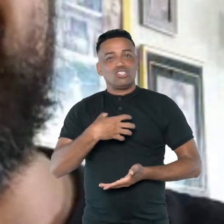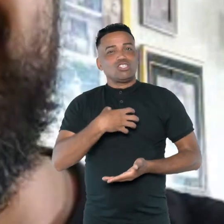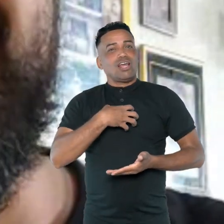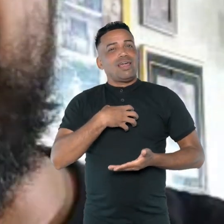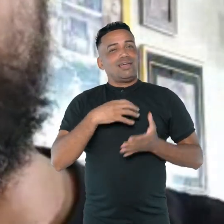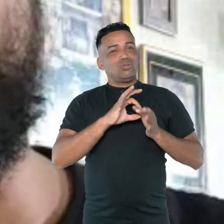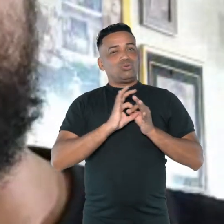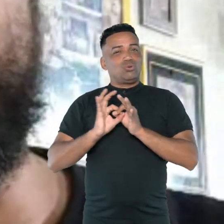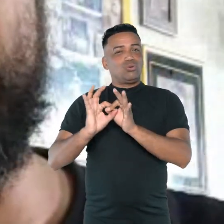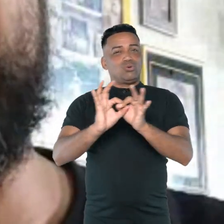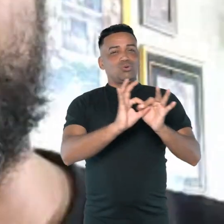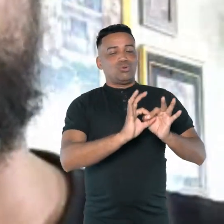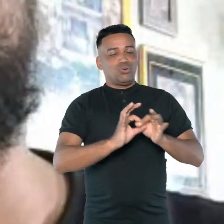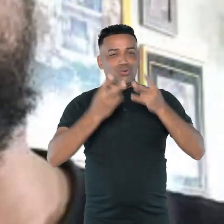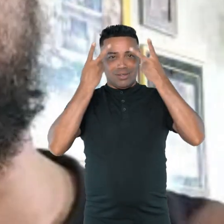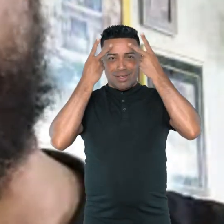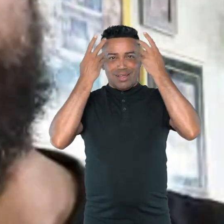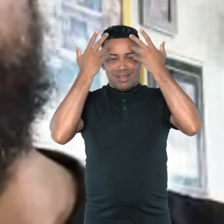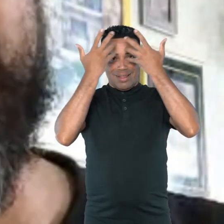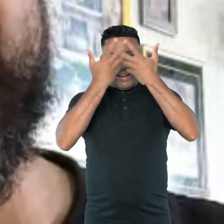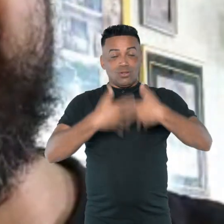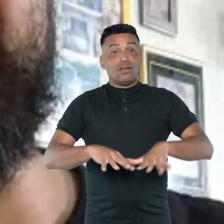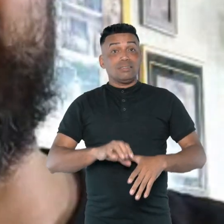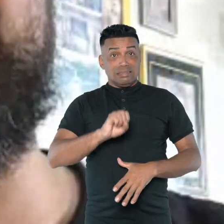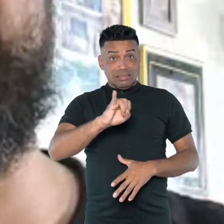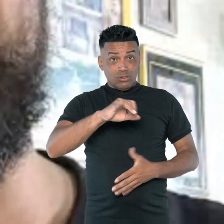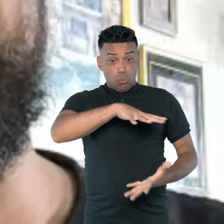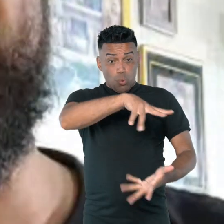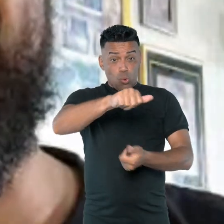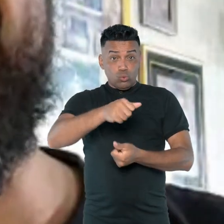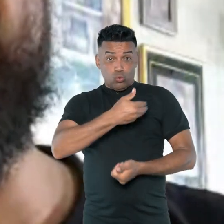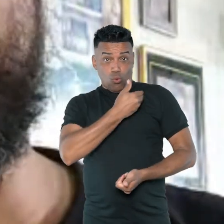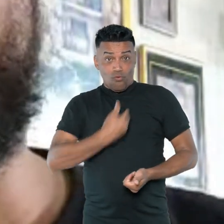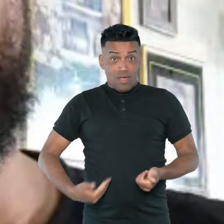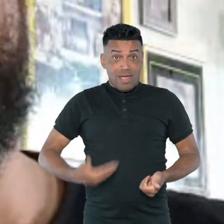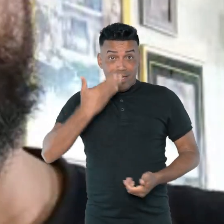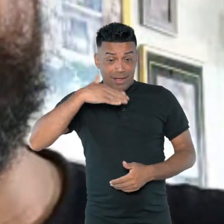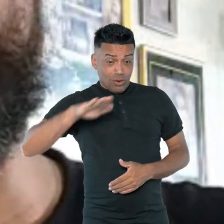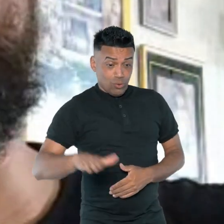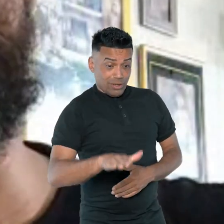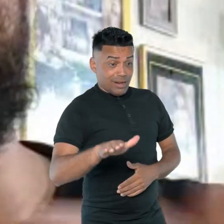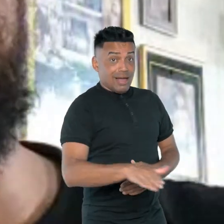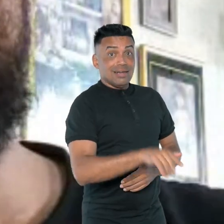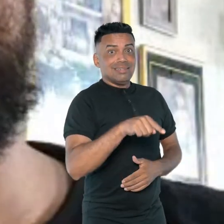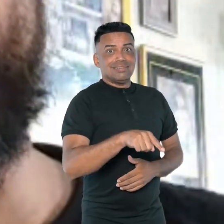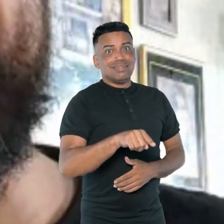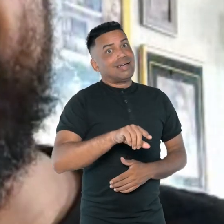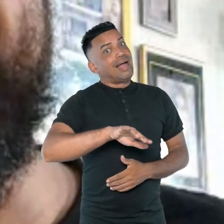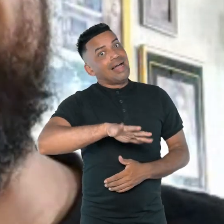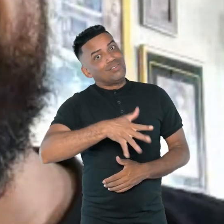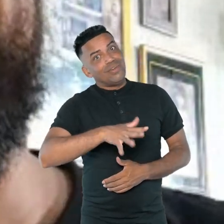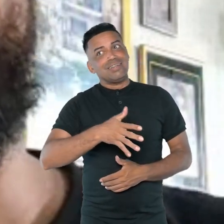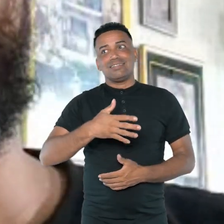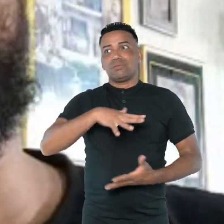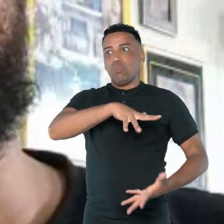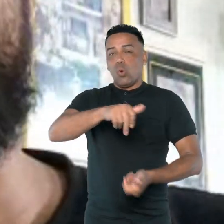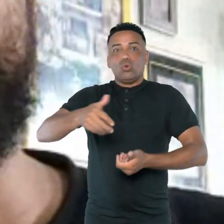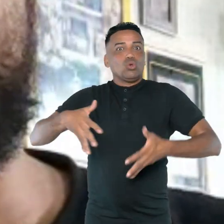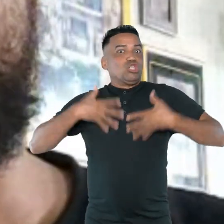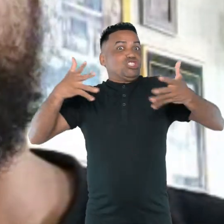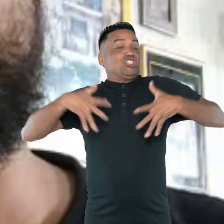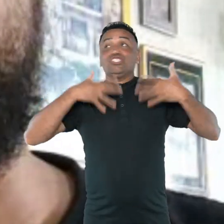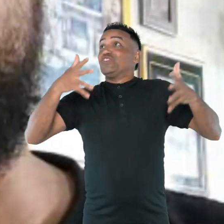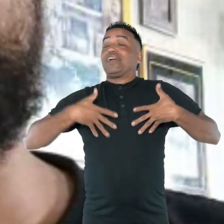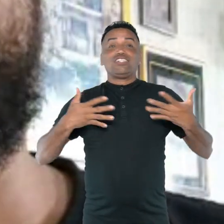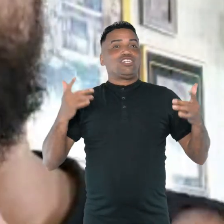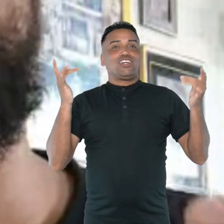muito mais harmoniosa. Se o mundo fosse governado pelas crianças, né? Quem sabe a gente teria um mundo muito mais divertido. Então fica